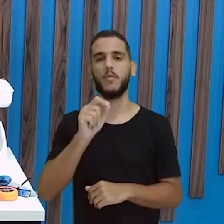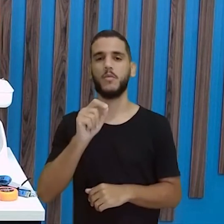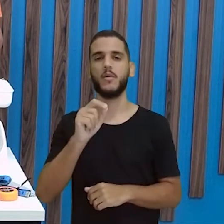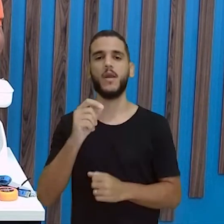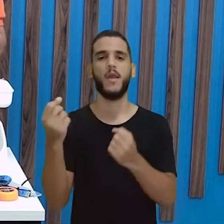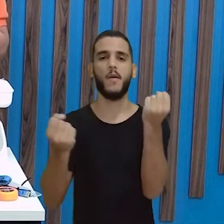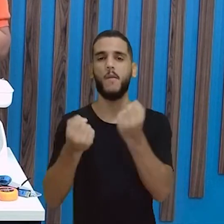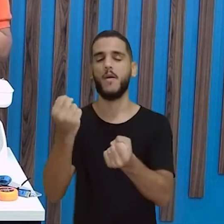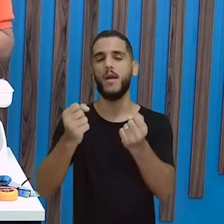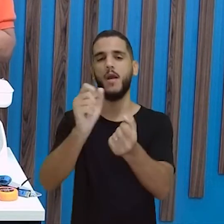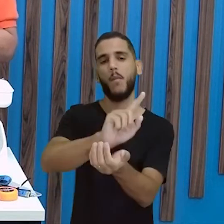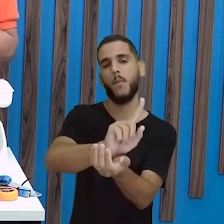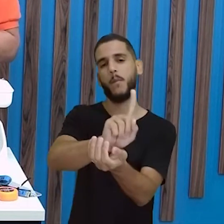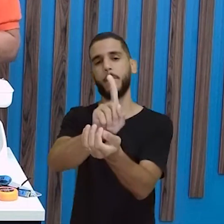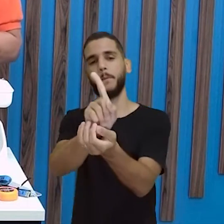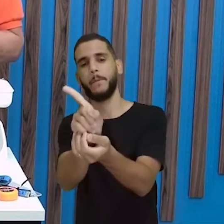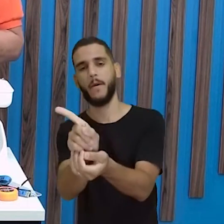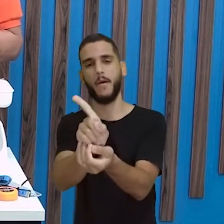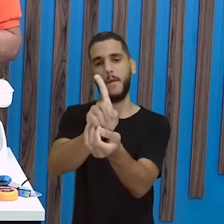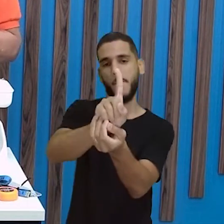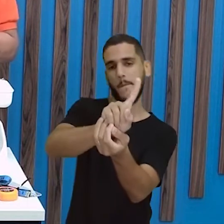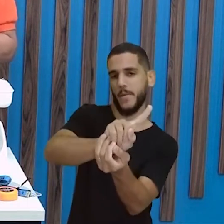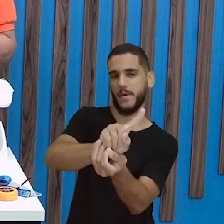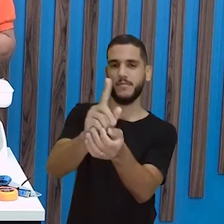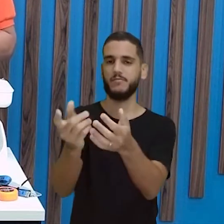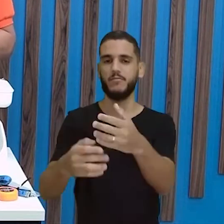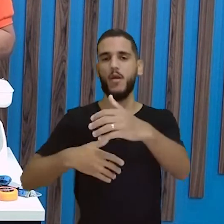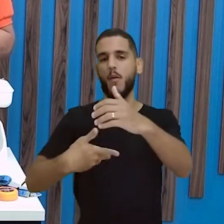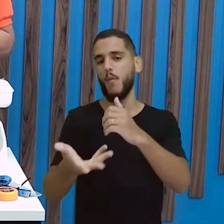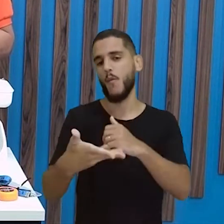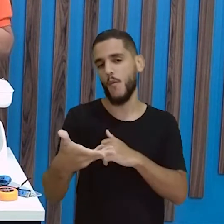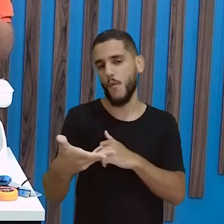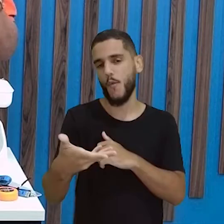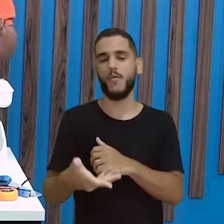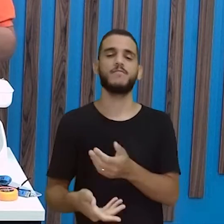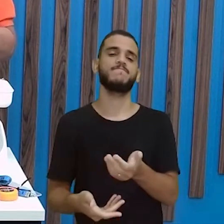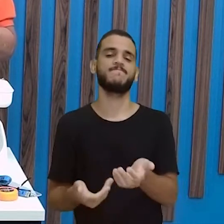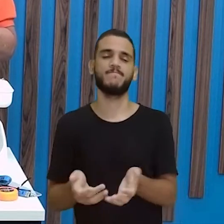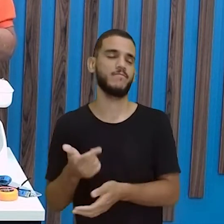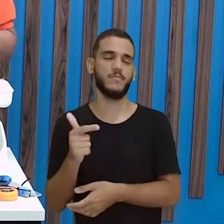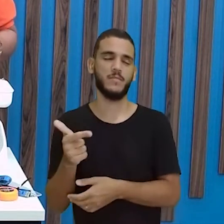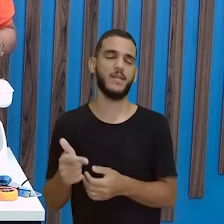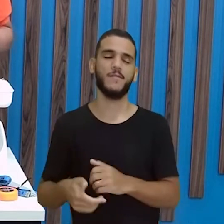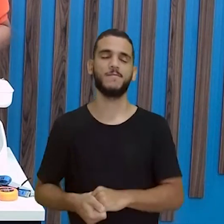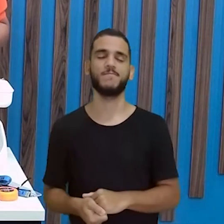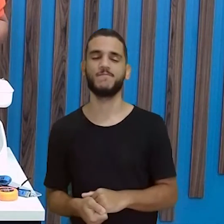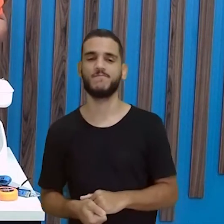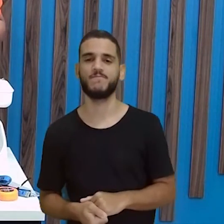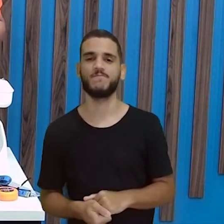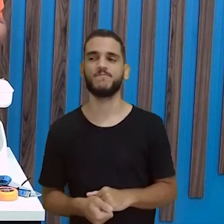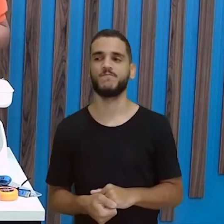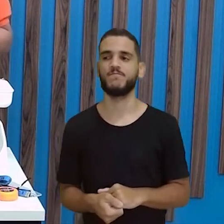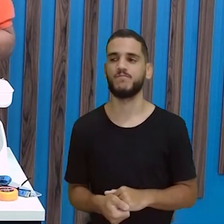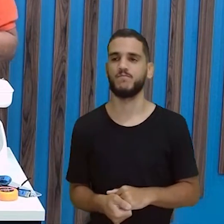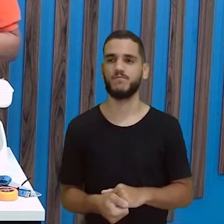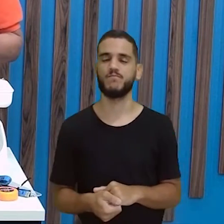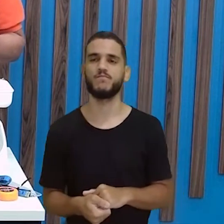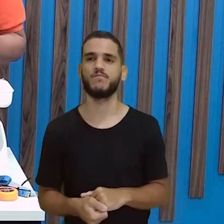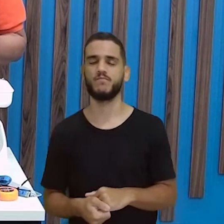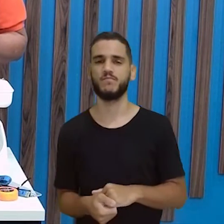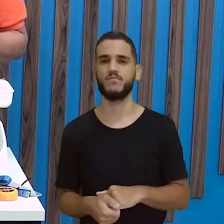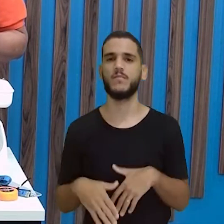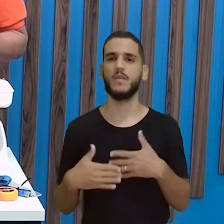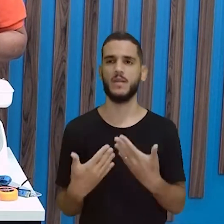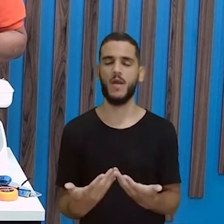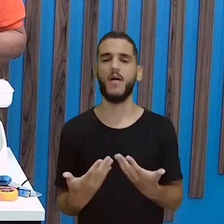né? Porque ele mede os quilômetros que você anda, mas não tinha como eu trazer, tá certo? Então,